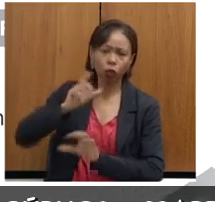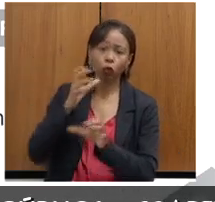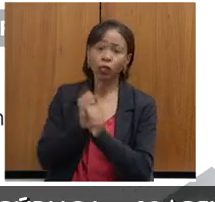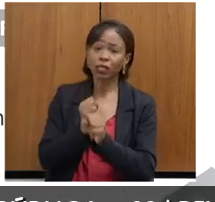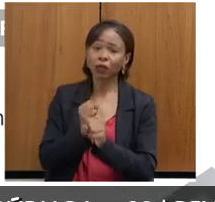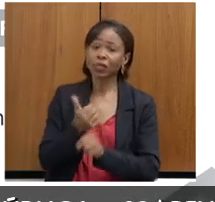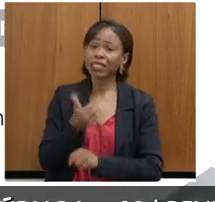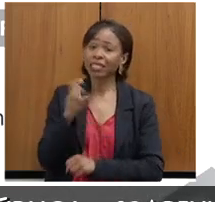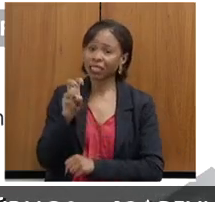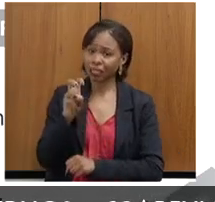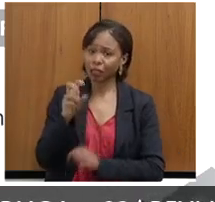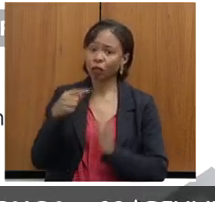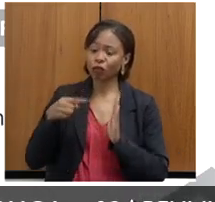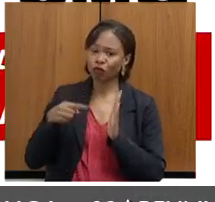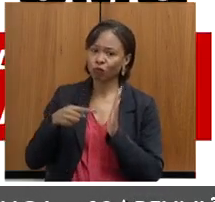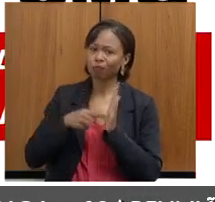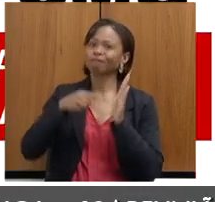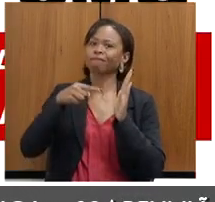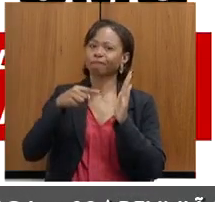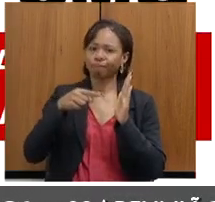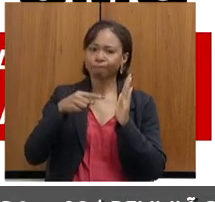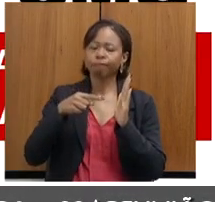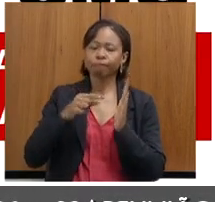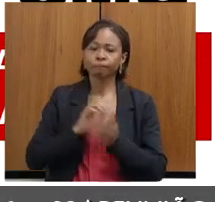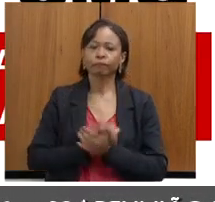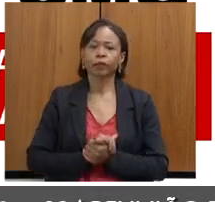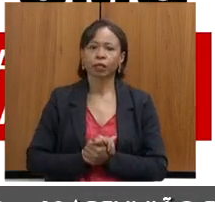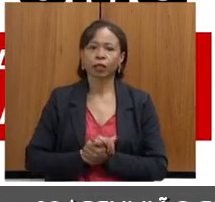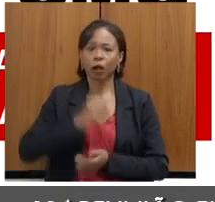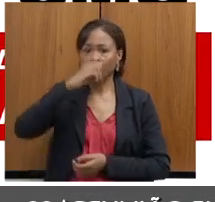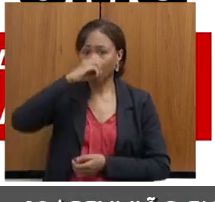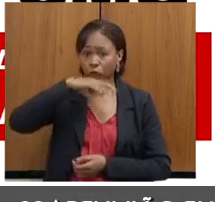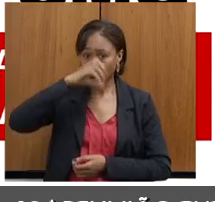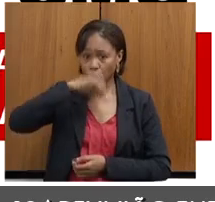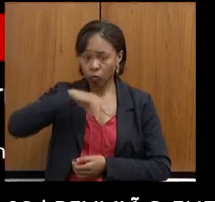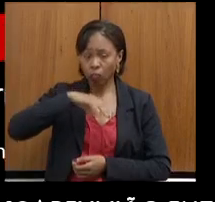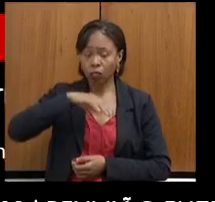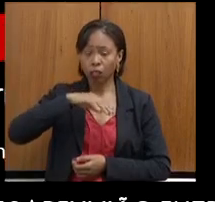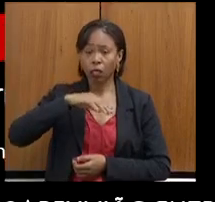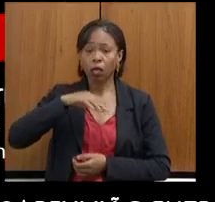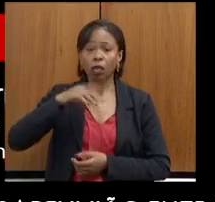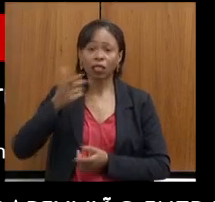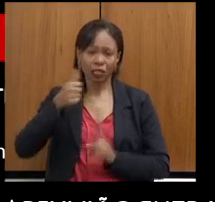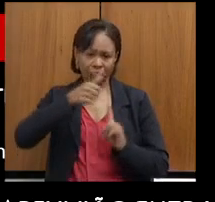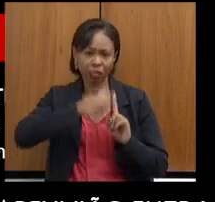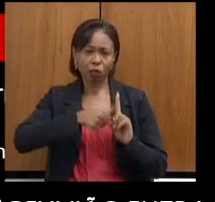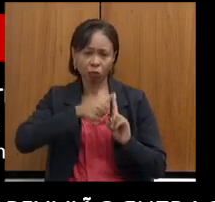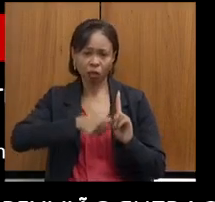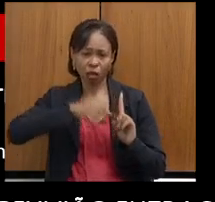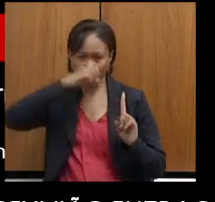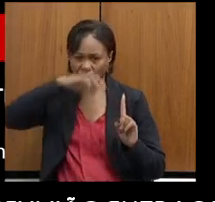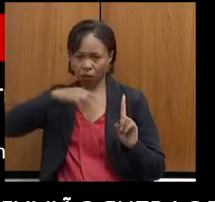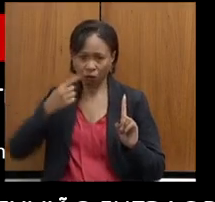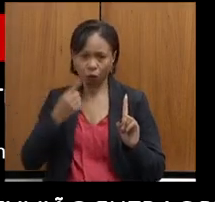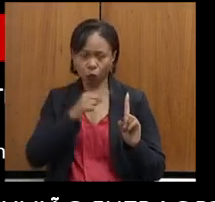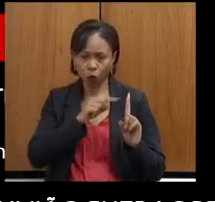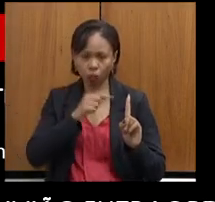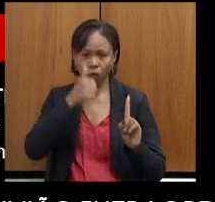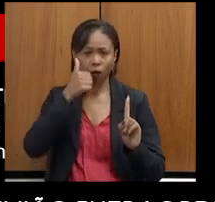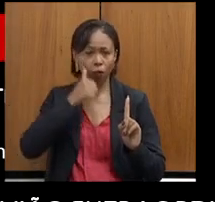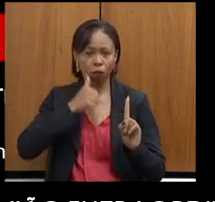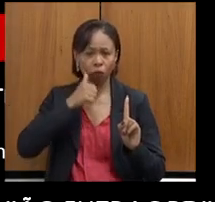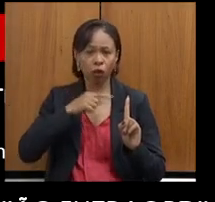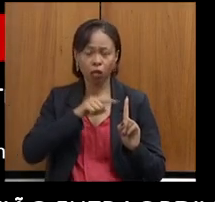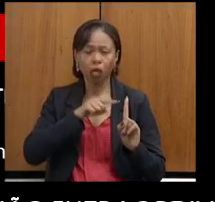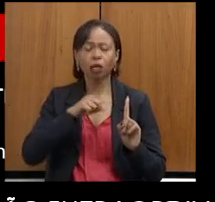denunciados pode passar em torno da violência contra a mulher pode seguir nós tivemos aí é